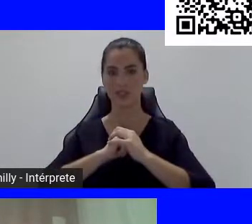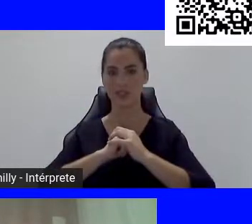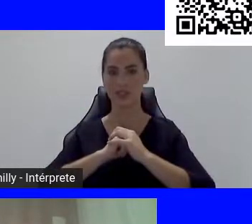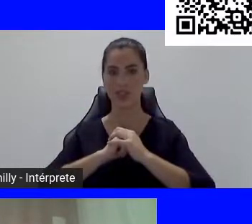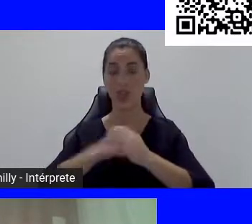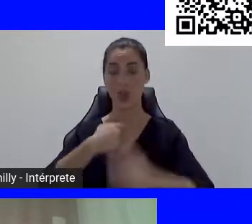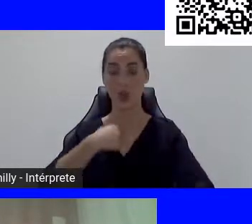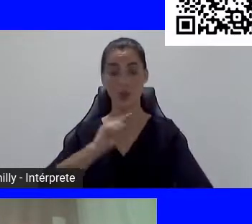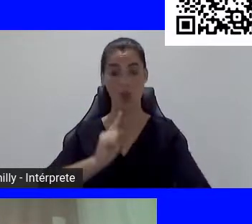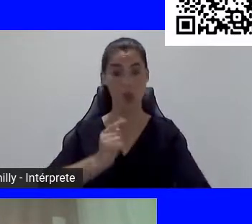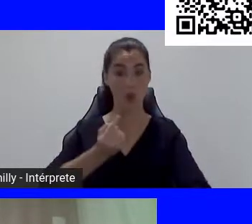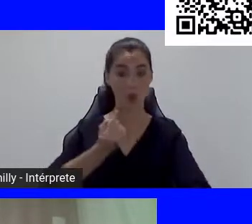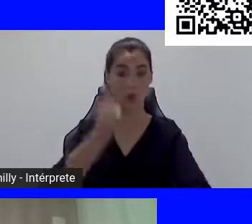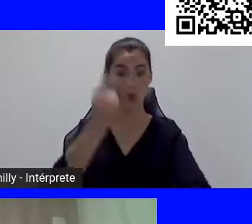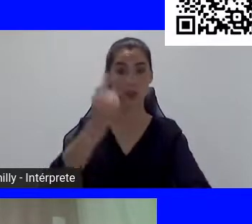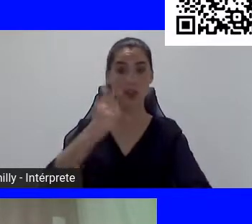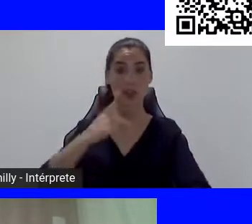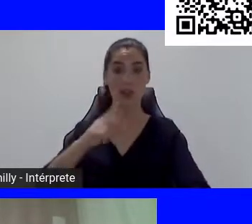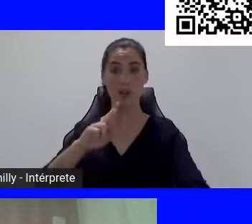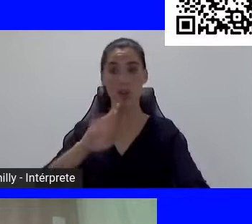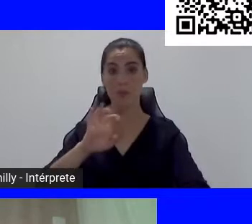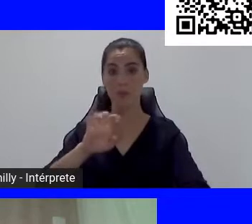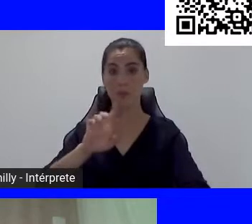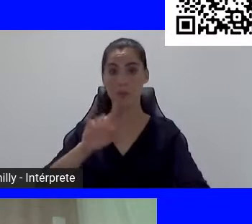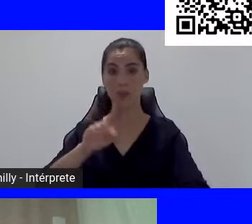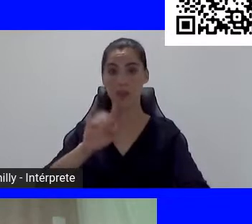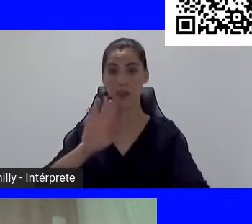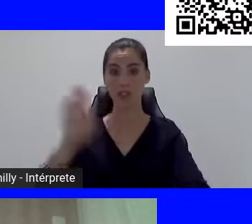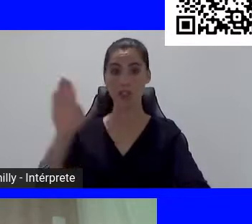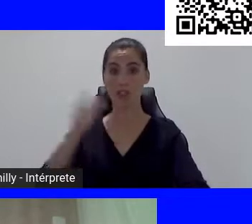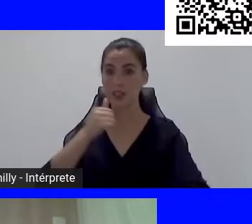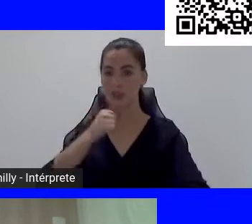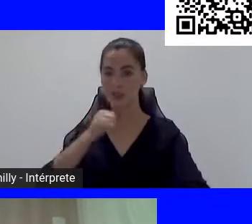pré-candidata, apresentando propostas, olhando no olho das pessoas,